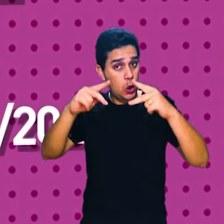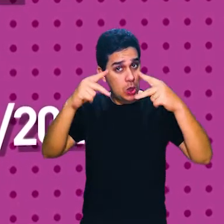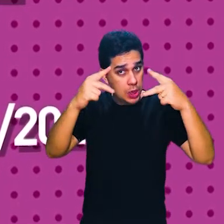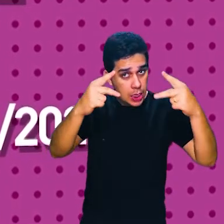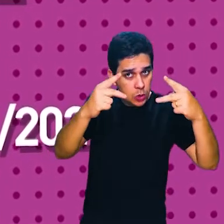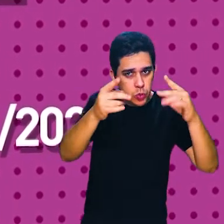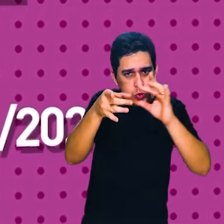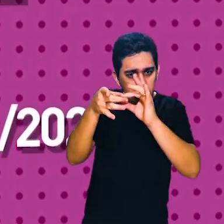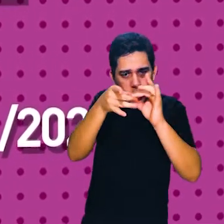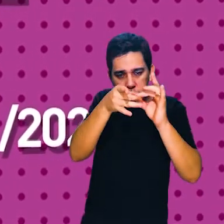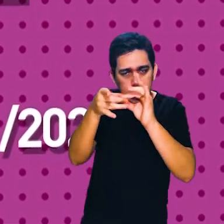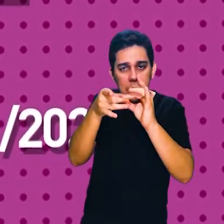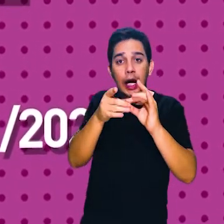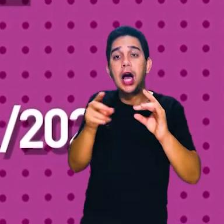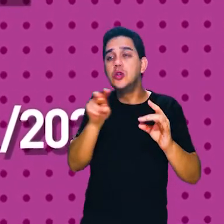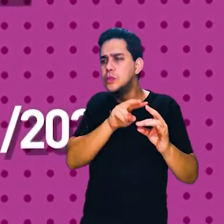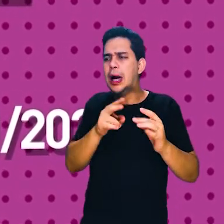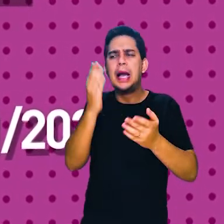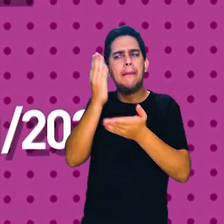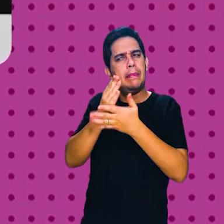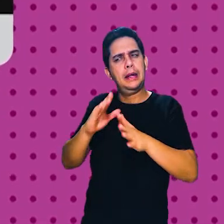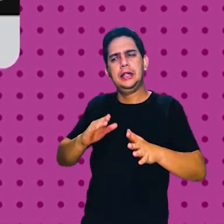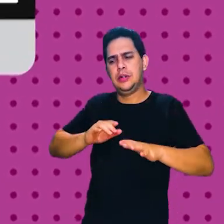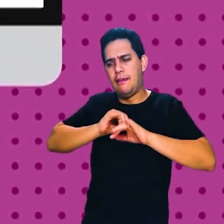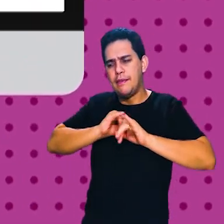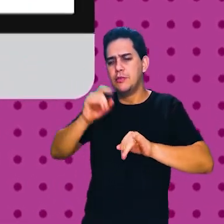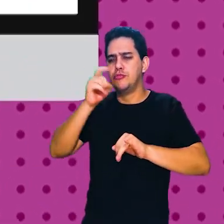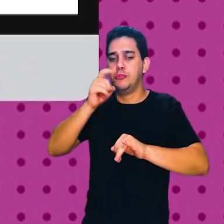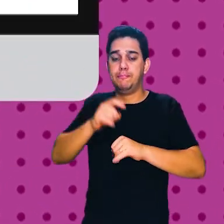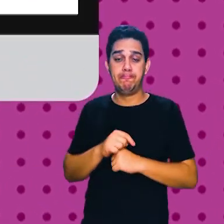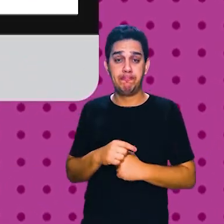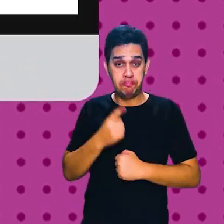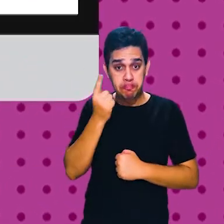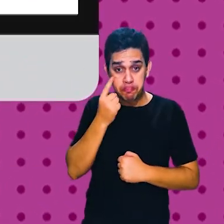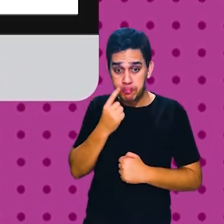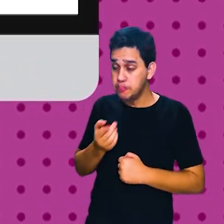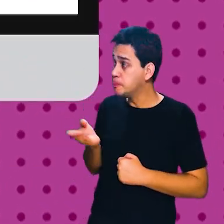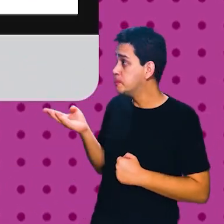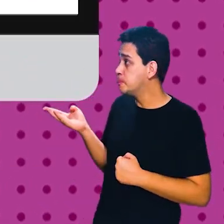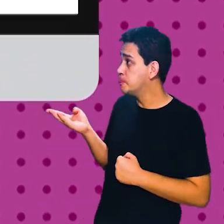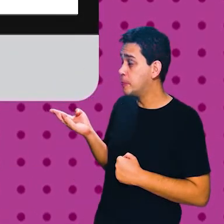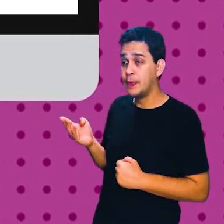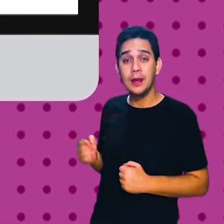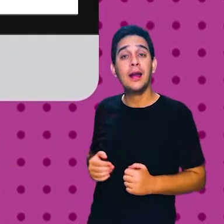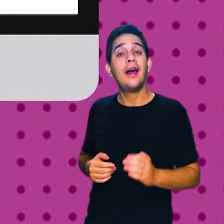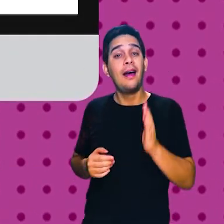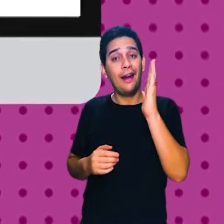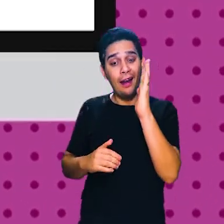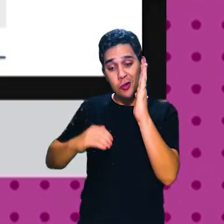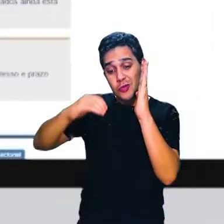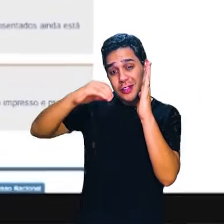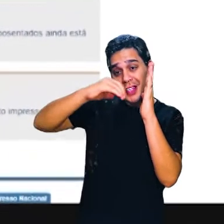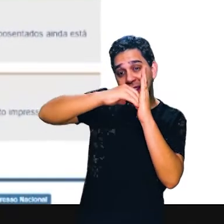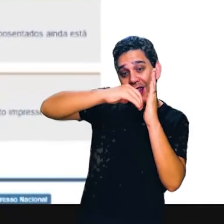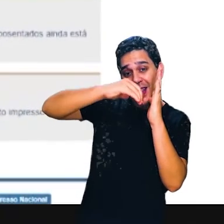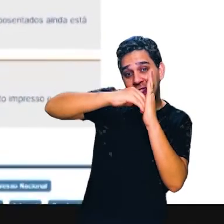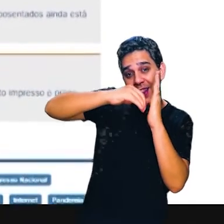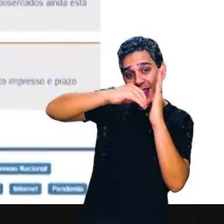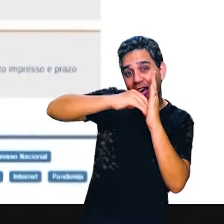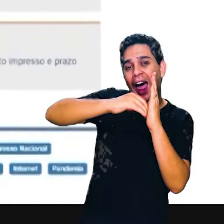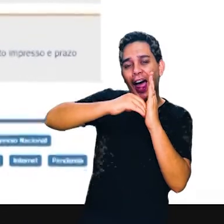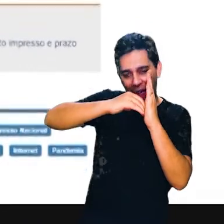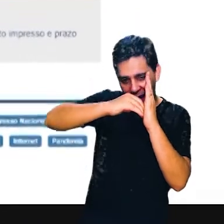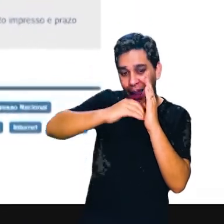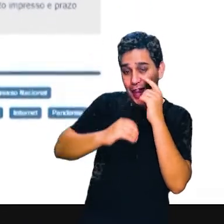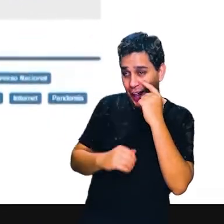ao TSE contra as fake news. O Senado Federal também tem uma página de verificação de informações.